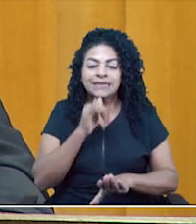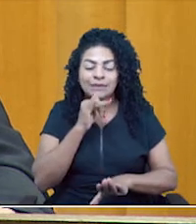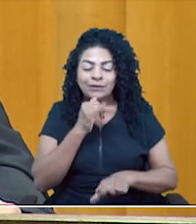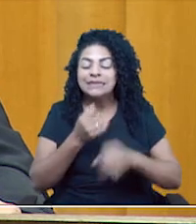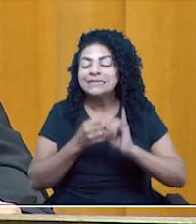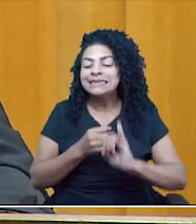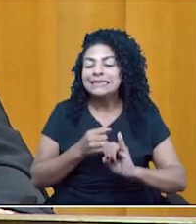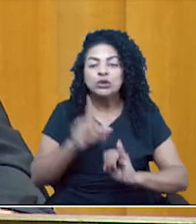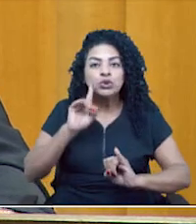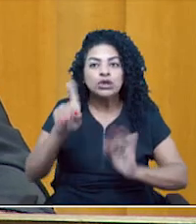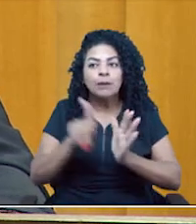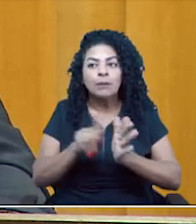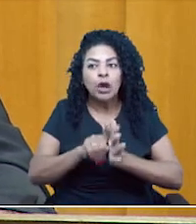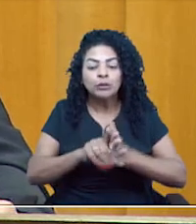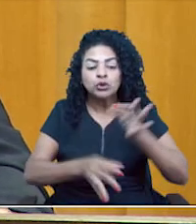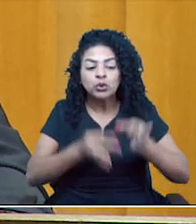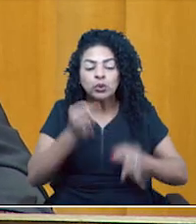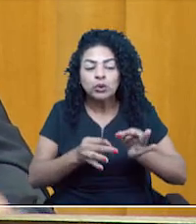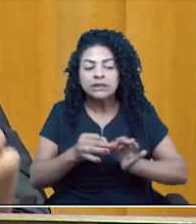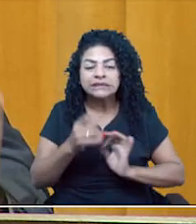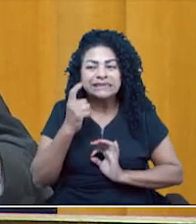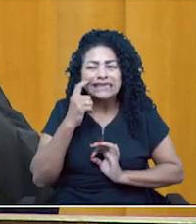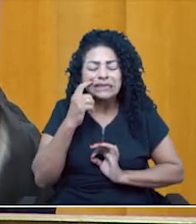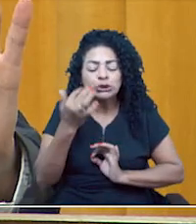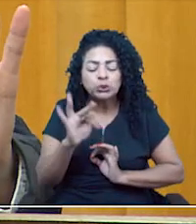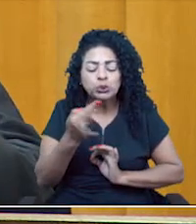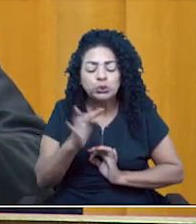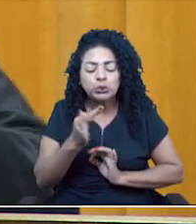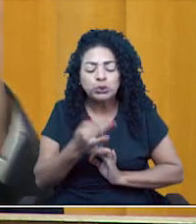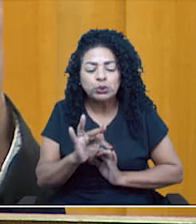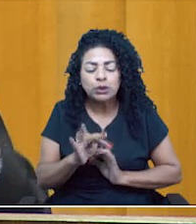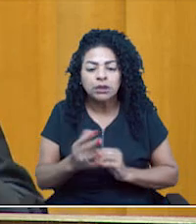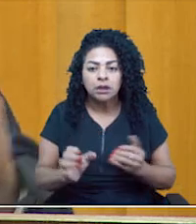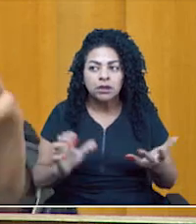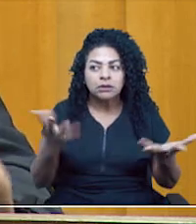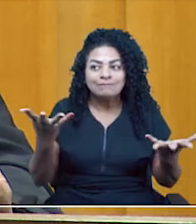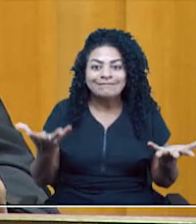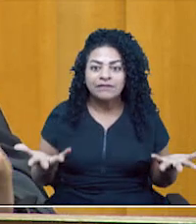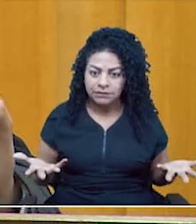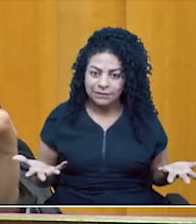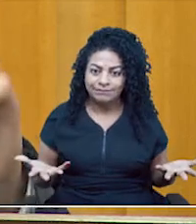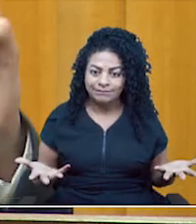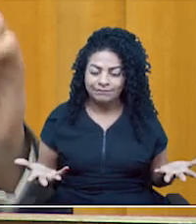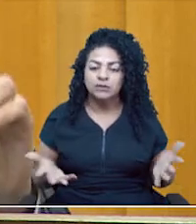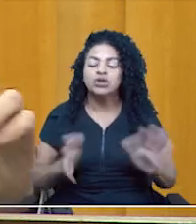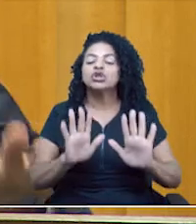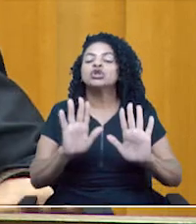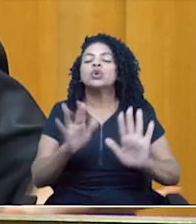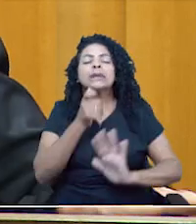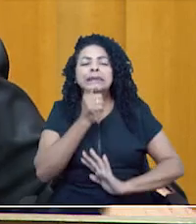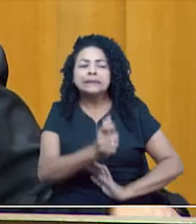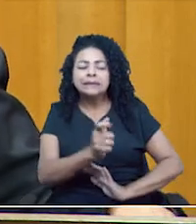vai ter o dentista do tribunal na sua comarca. Eu não estou criticando essas ações, longe disso. Eu estou apenas dizendo que atenção